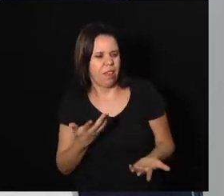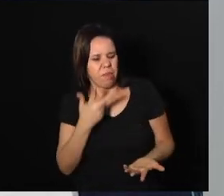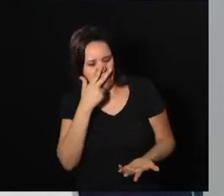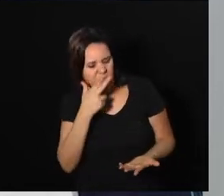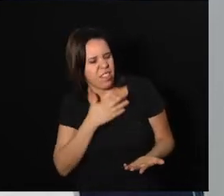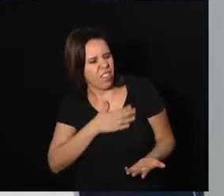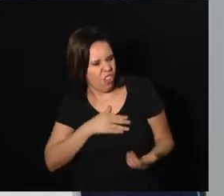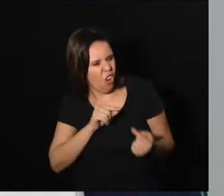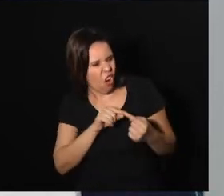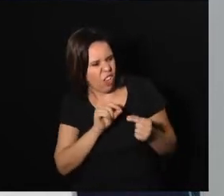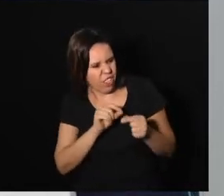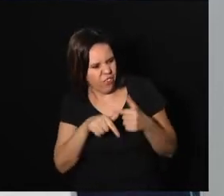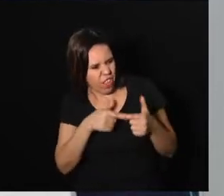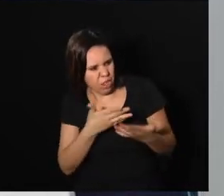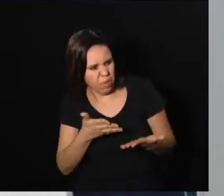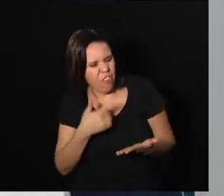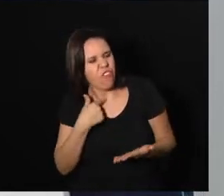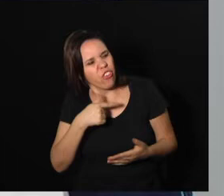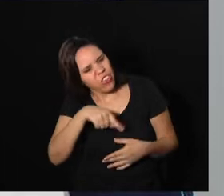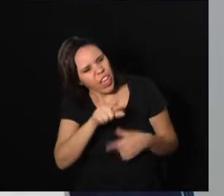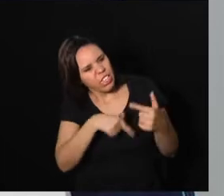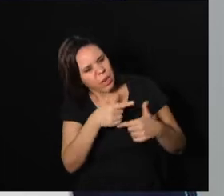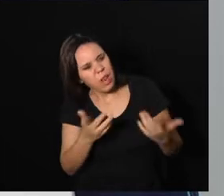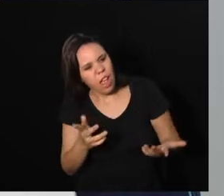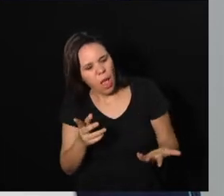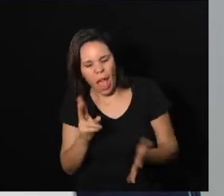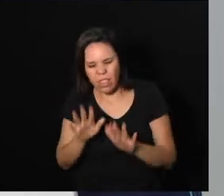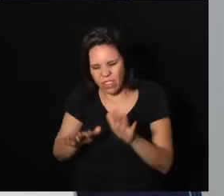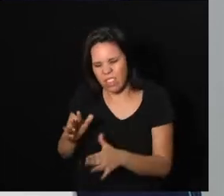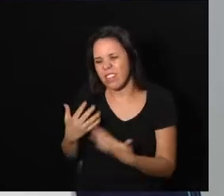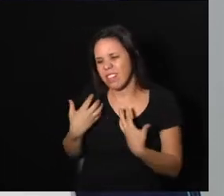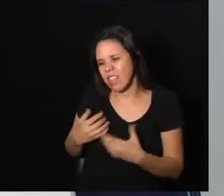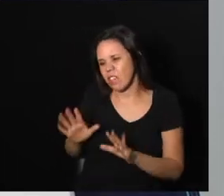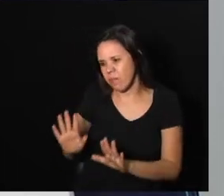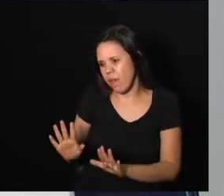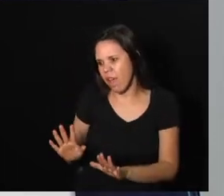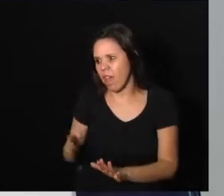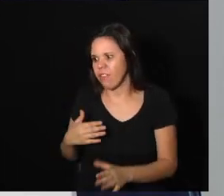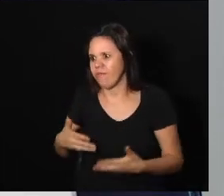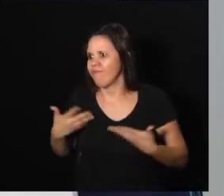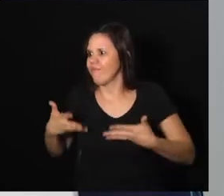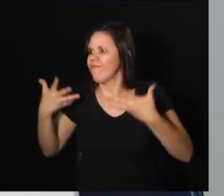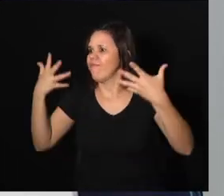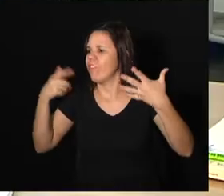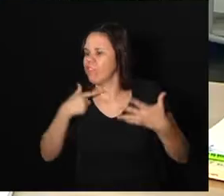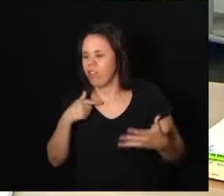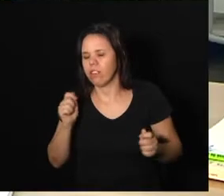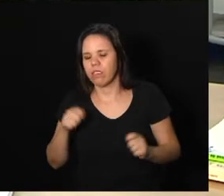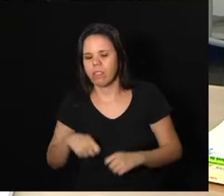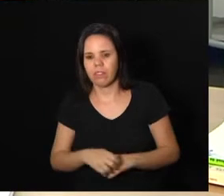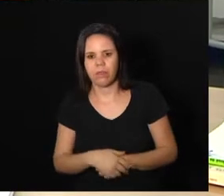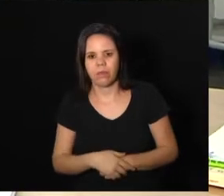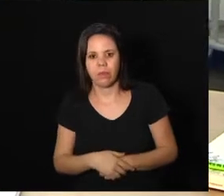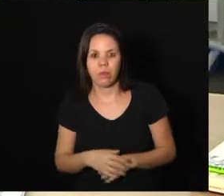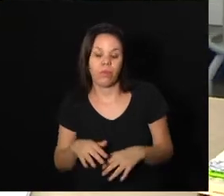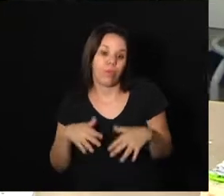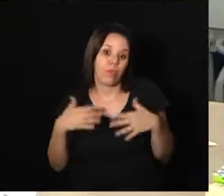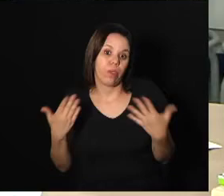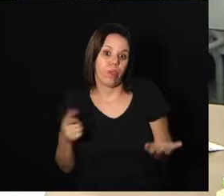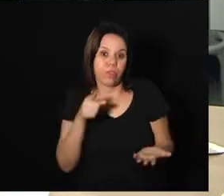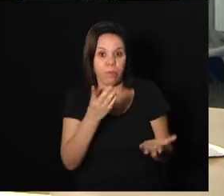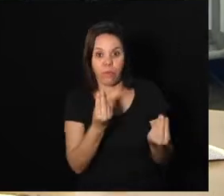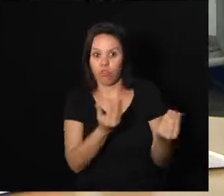eles sempre vão com vontade de fazer, mesmo que seja muito... Estão motivados. Quando você é